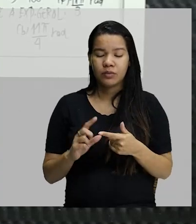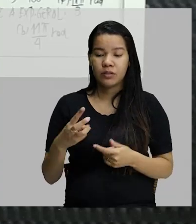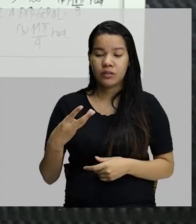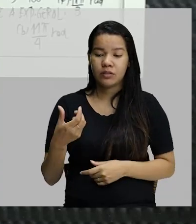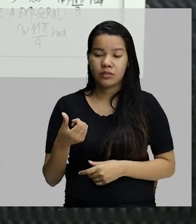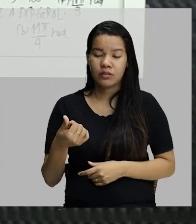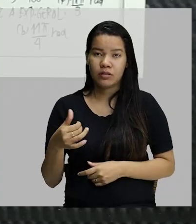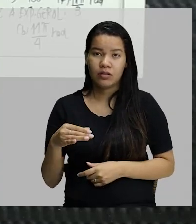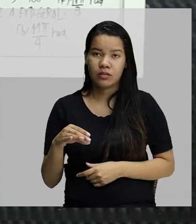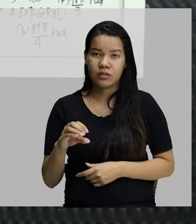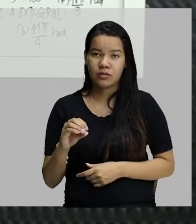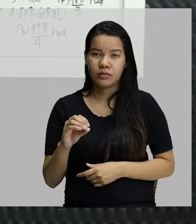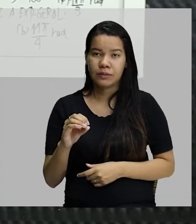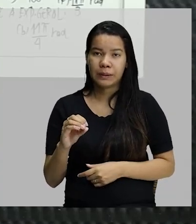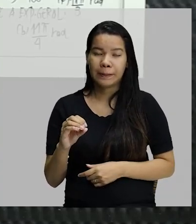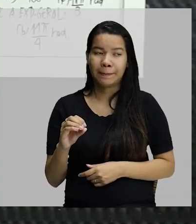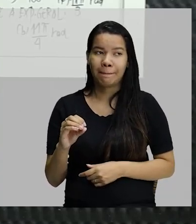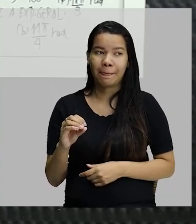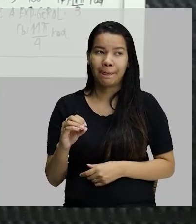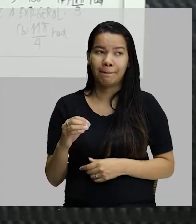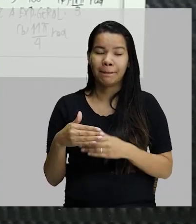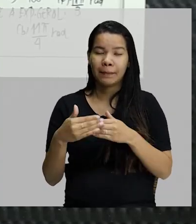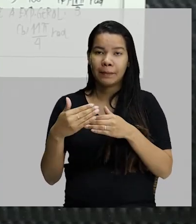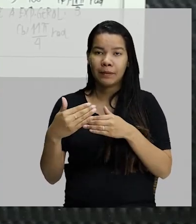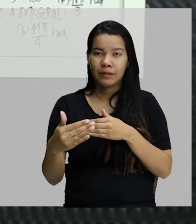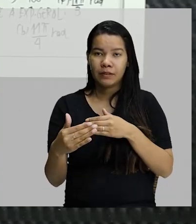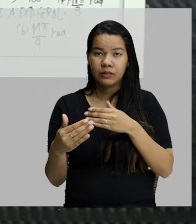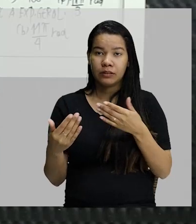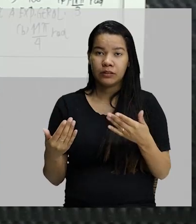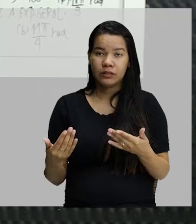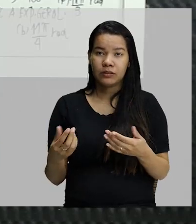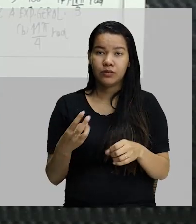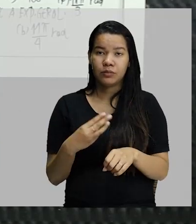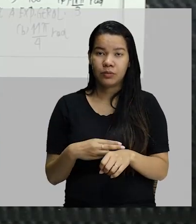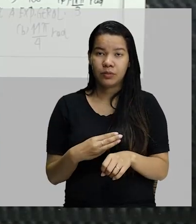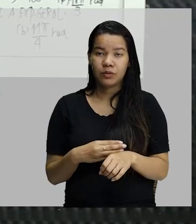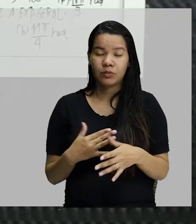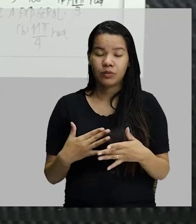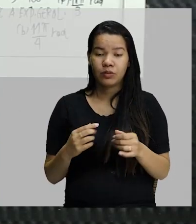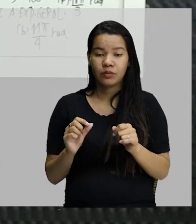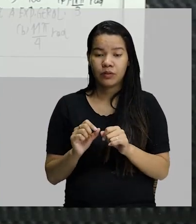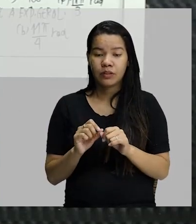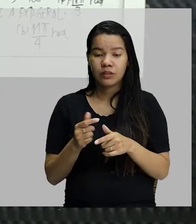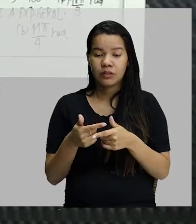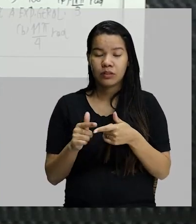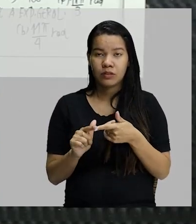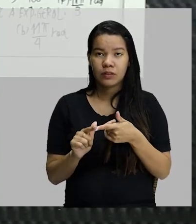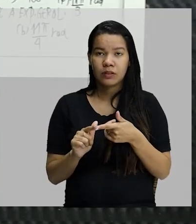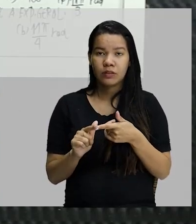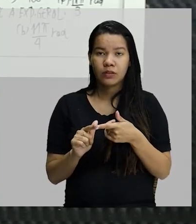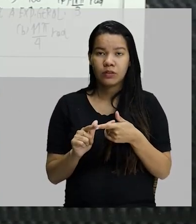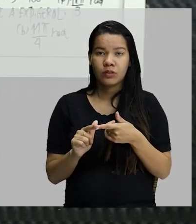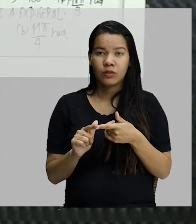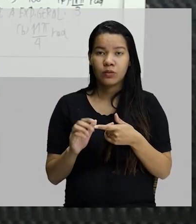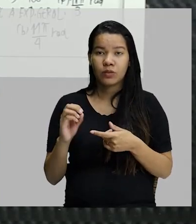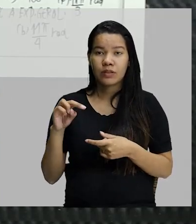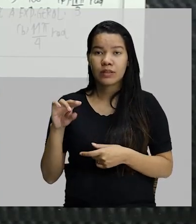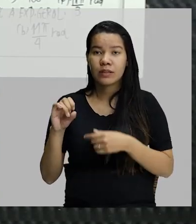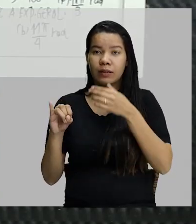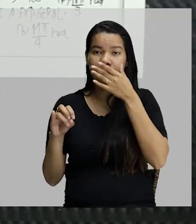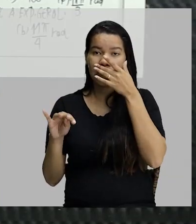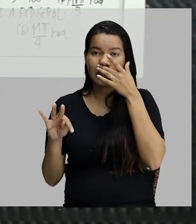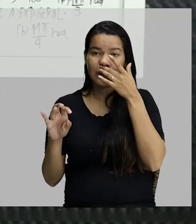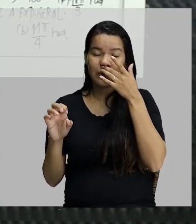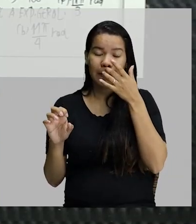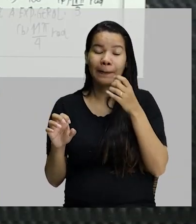360. Certo? A partir desse momento, quando eu faço essa divisão, o quociente vai ser